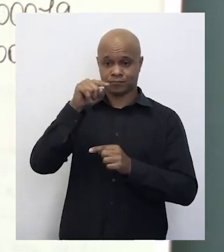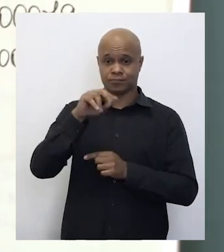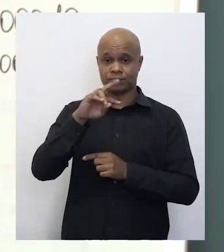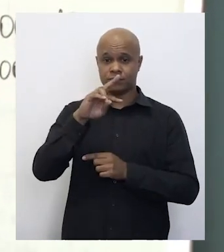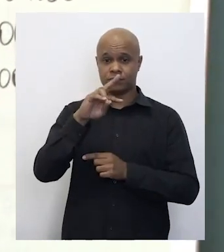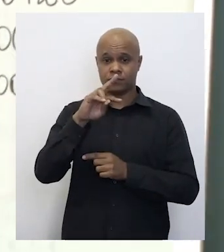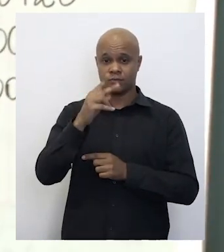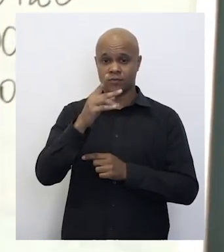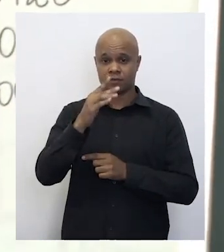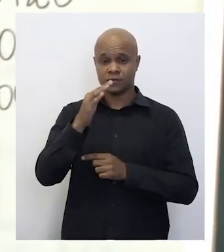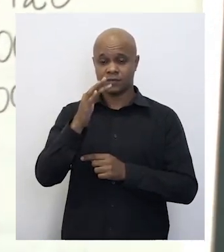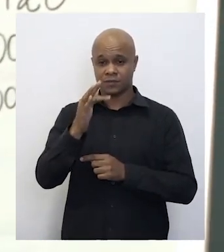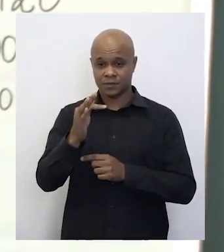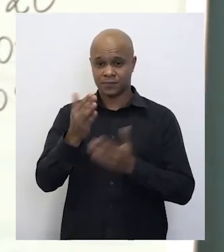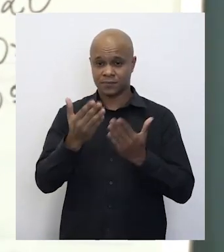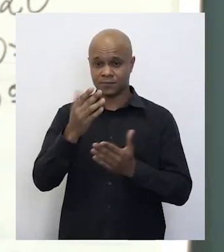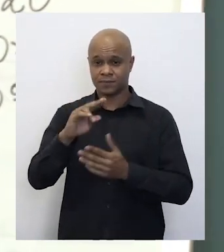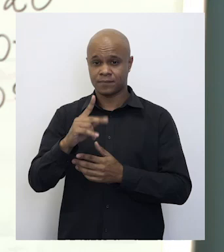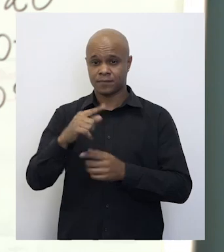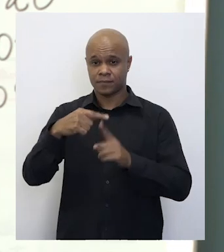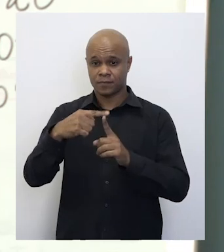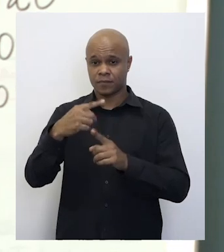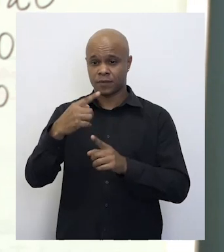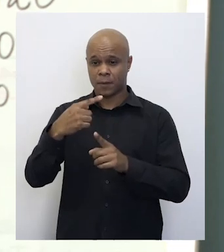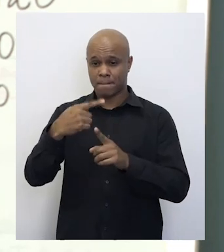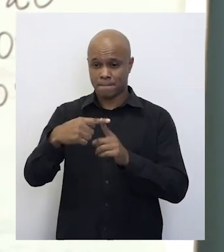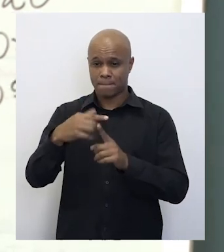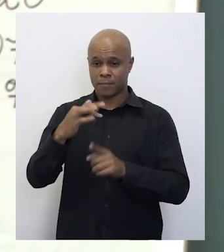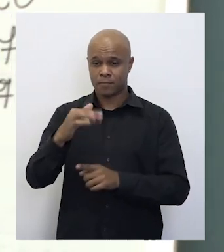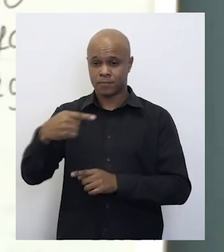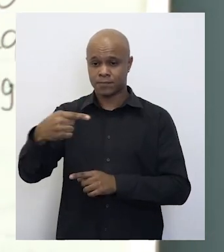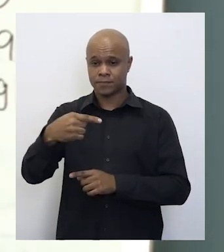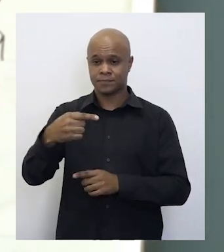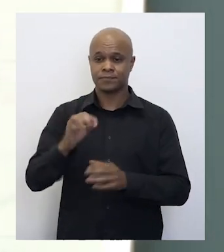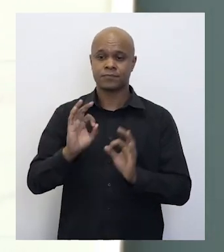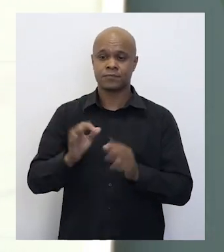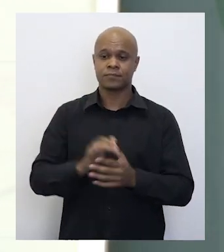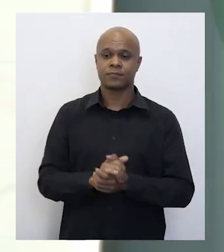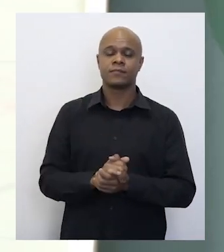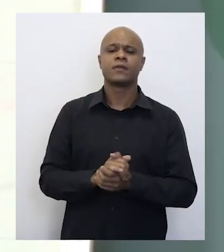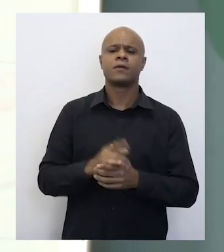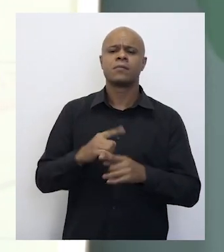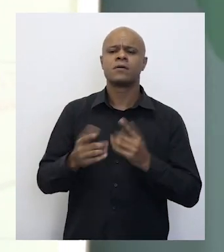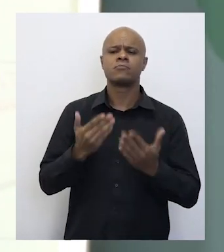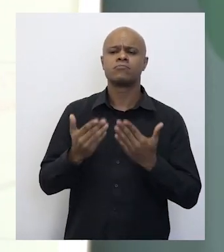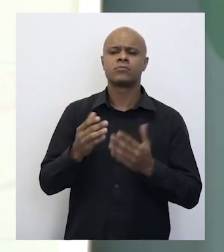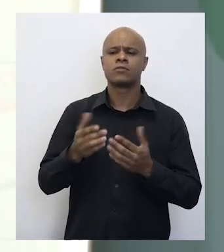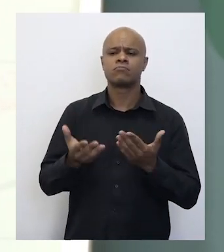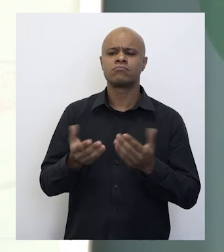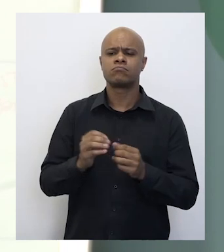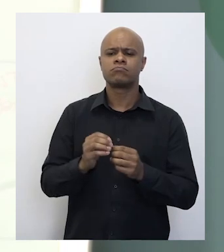H+, mais F-. Aí, a constante de equilíbrio que nós falamos anterior, o que é a constante de equilíbrio? É